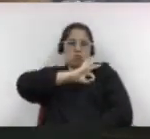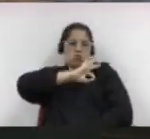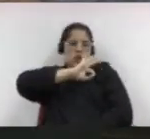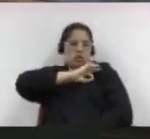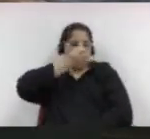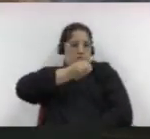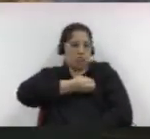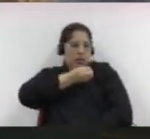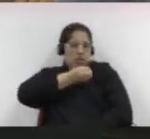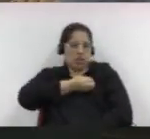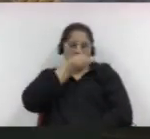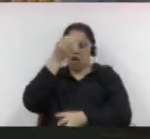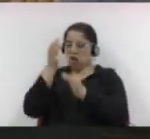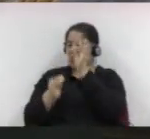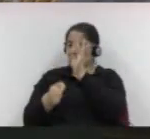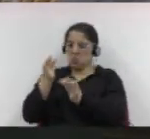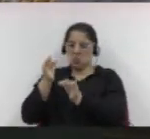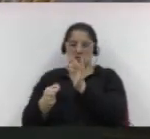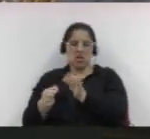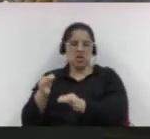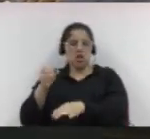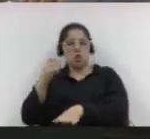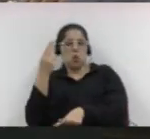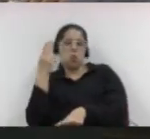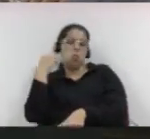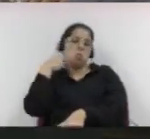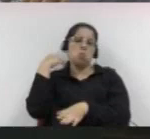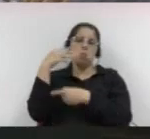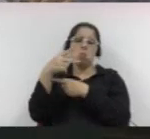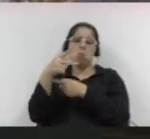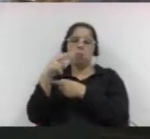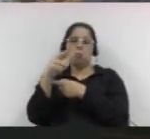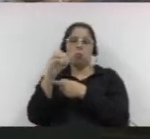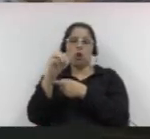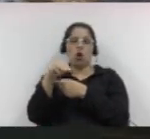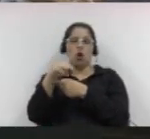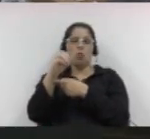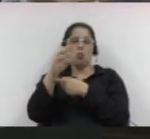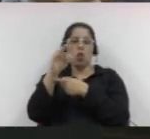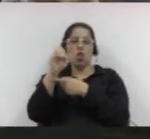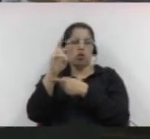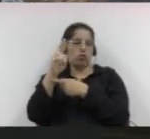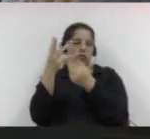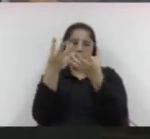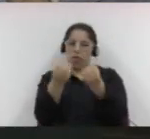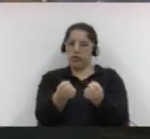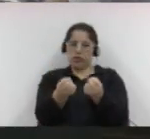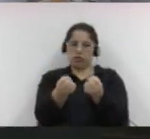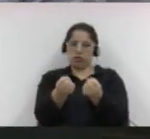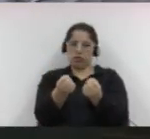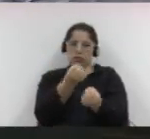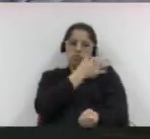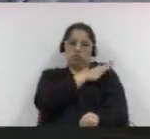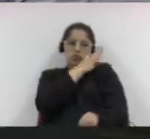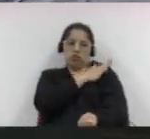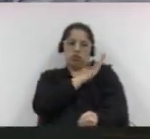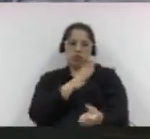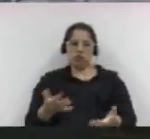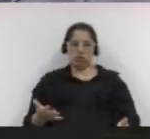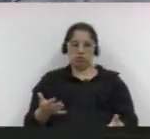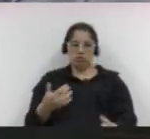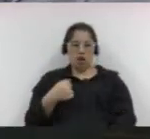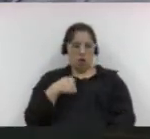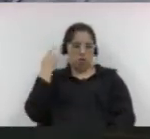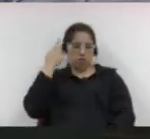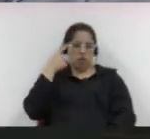que seja juiz, promotor, tem que tomar decisão. Não dá para aceitar mais, presidente. É um desacato à